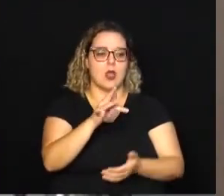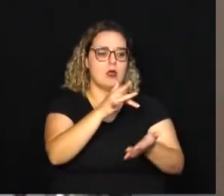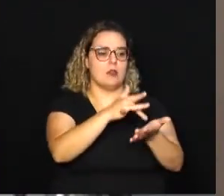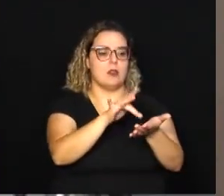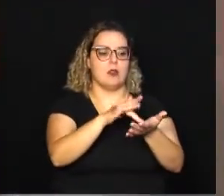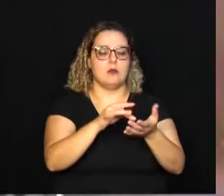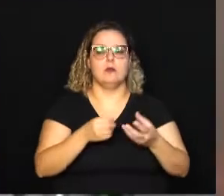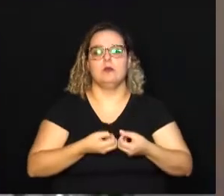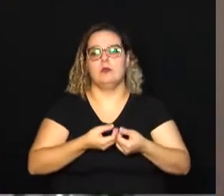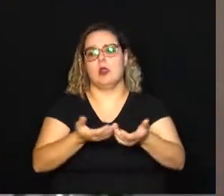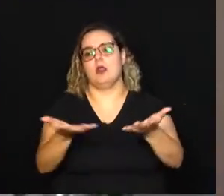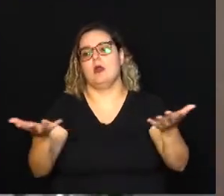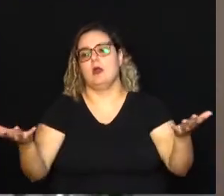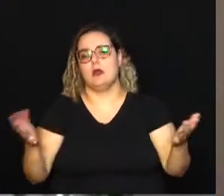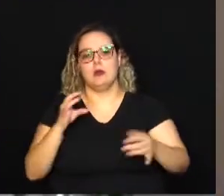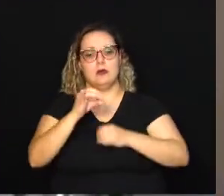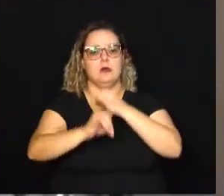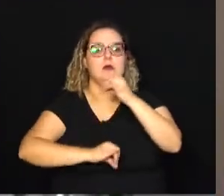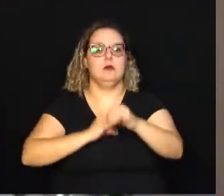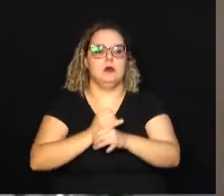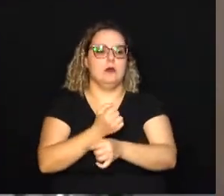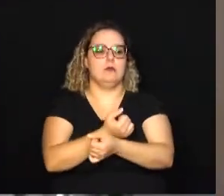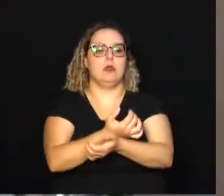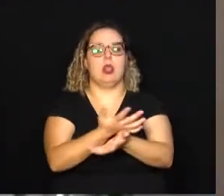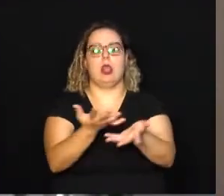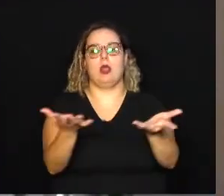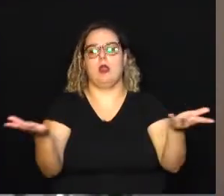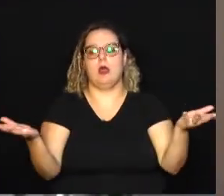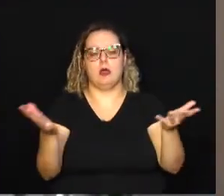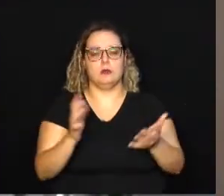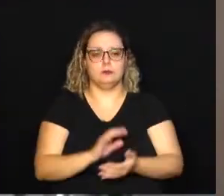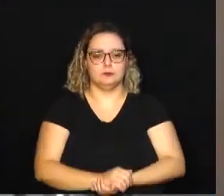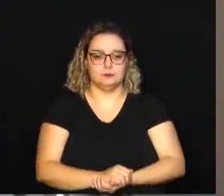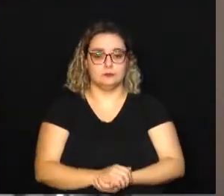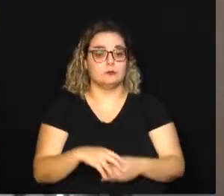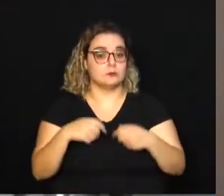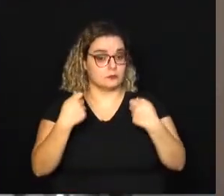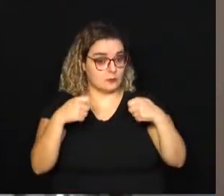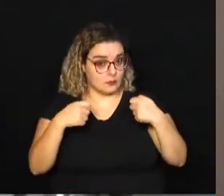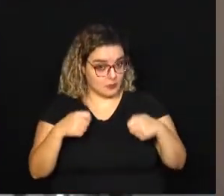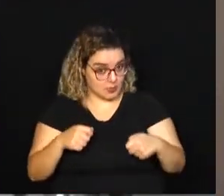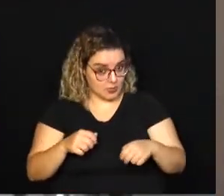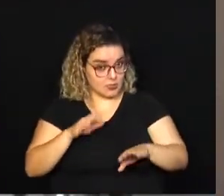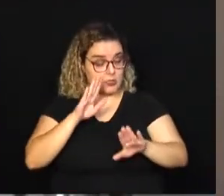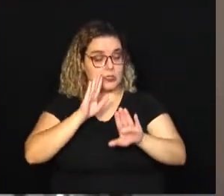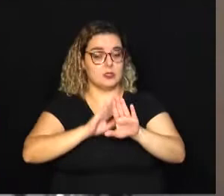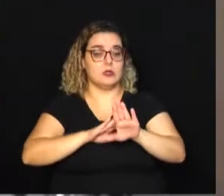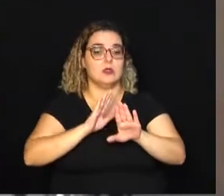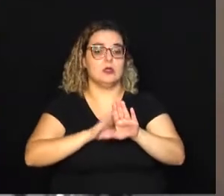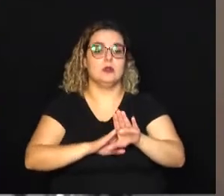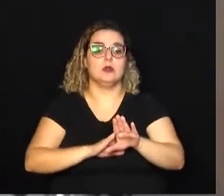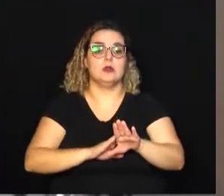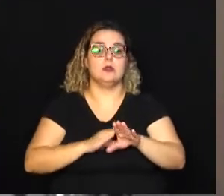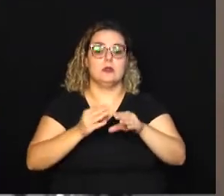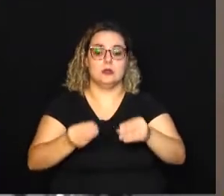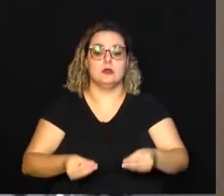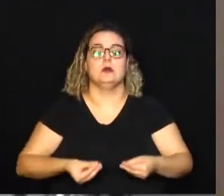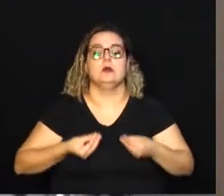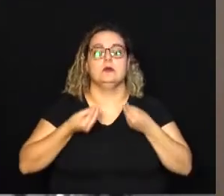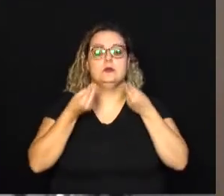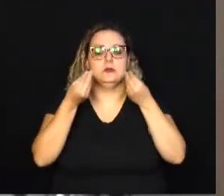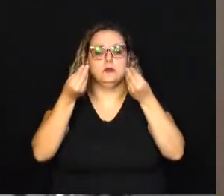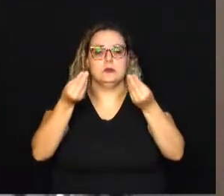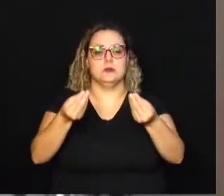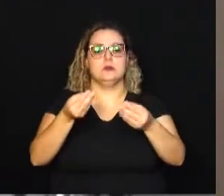ter internet, banda larga para todo mundo. É preciso que as atividades que estão sendo oferecidas